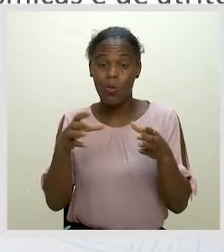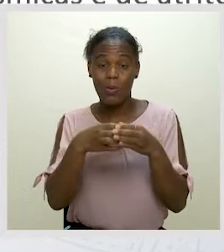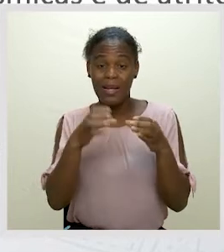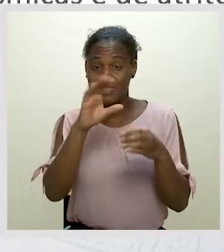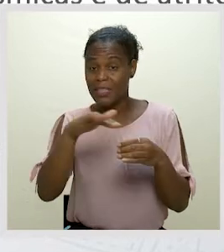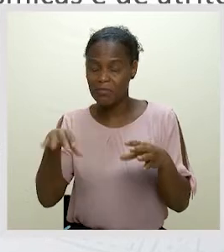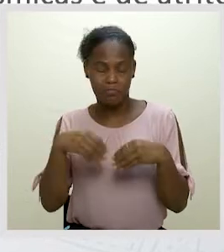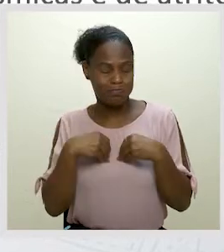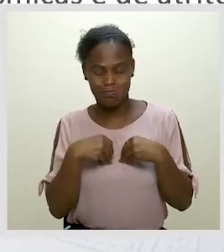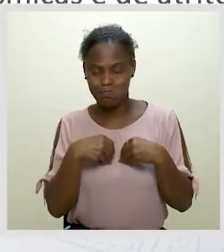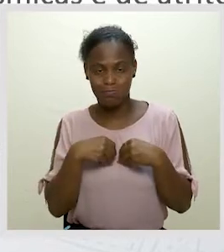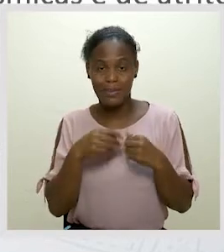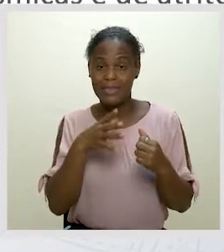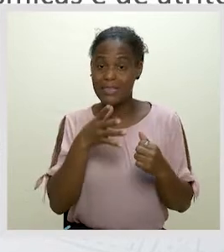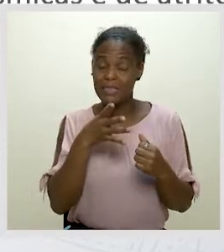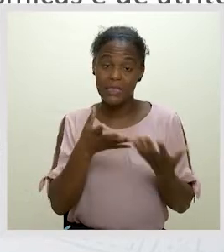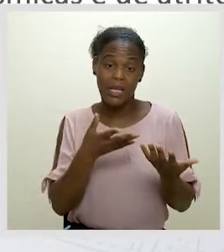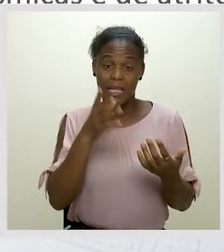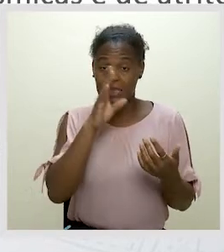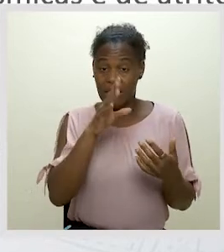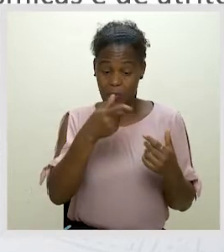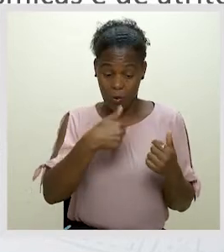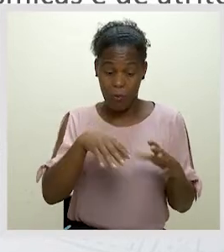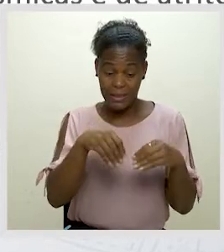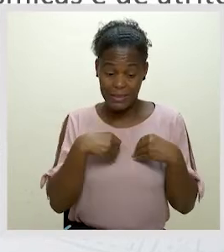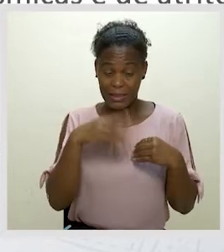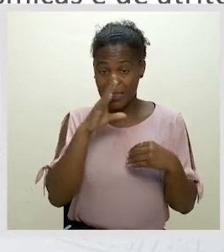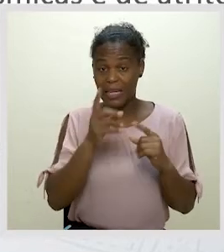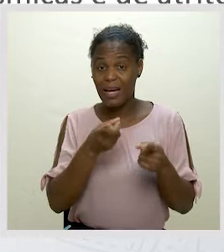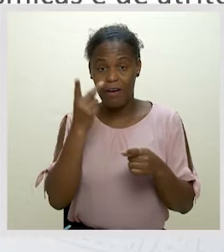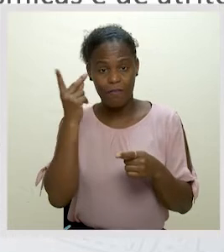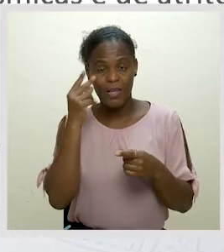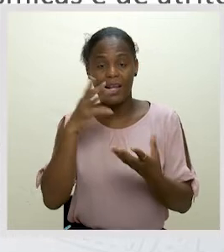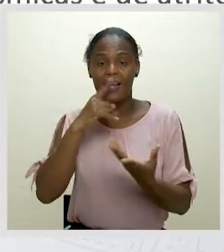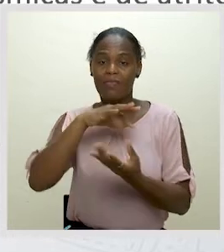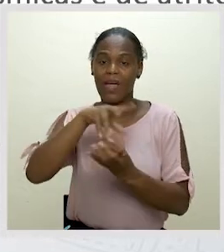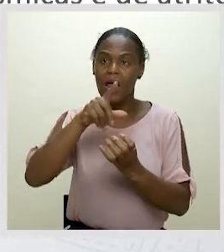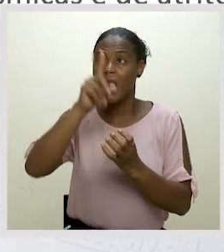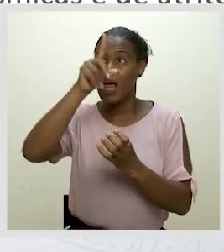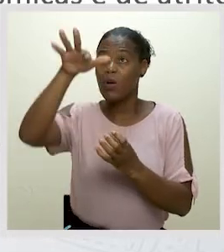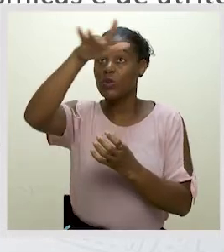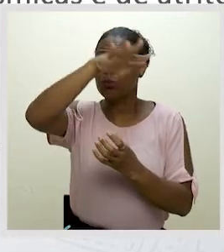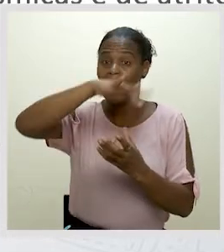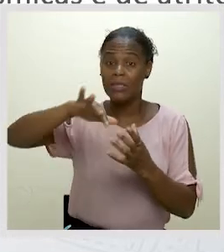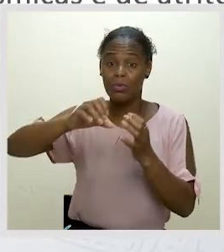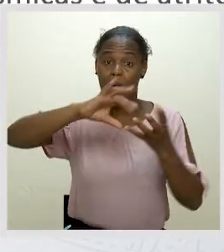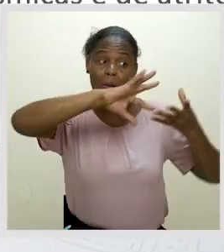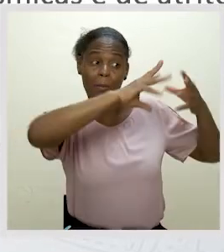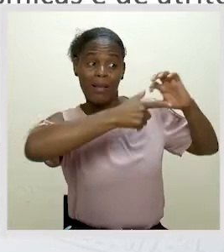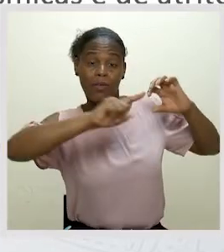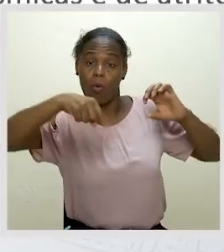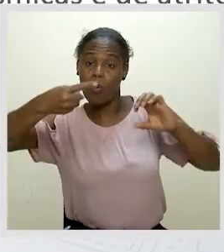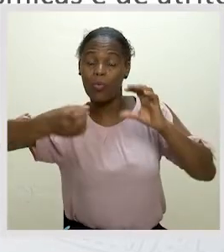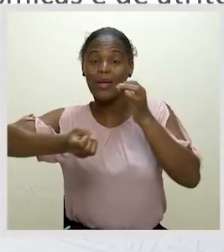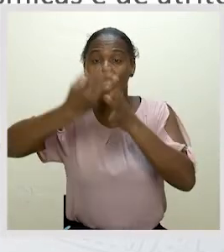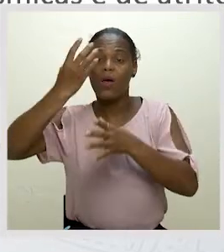comunidade científica, é: admitindo que a vida na Terra tivesse surgido do espaço,